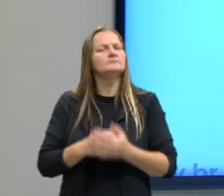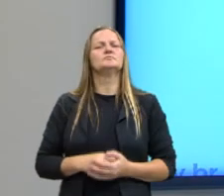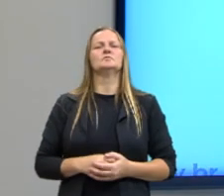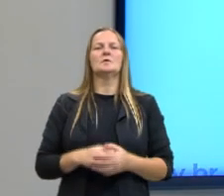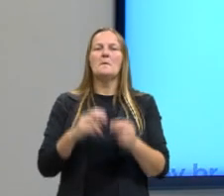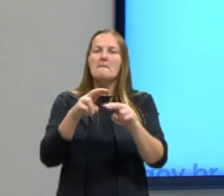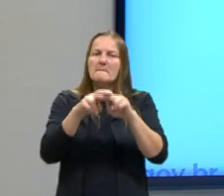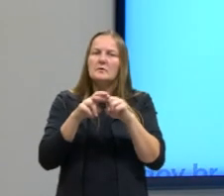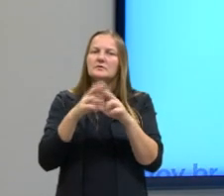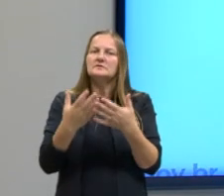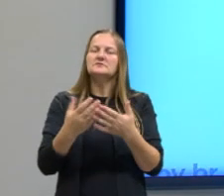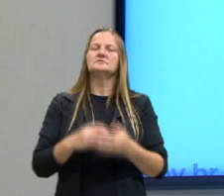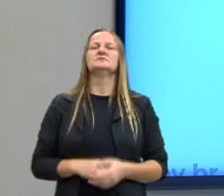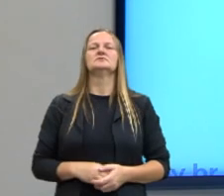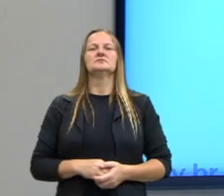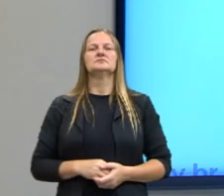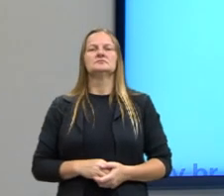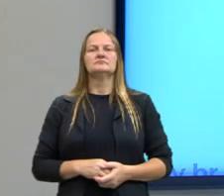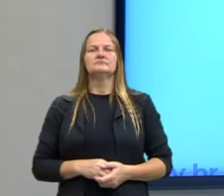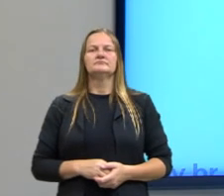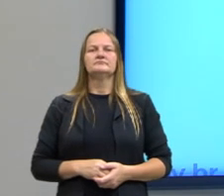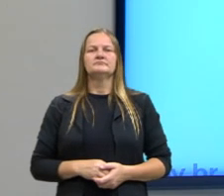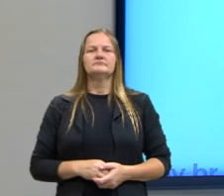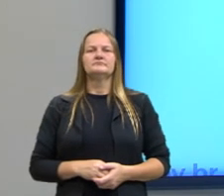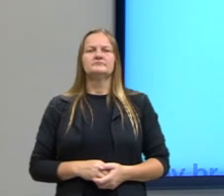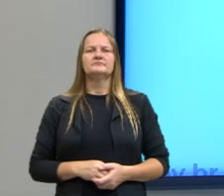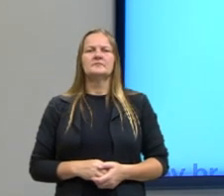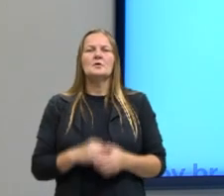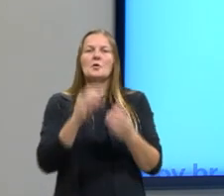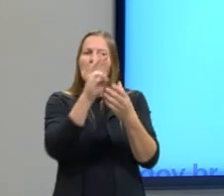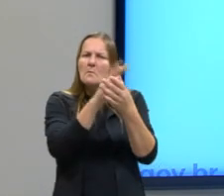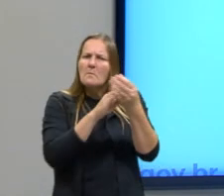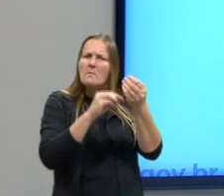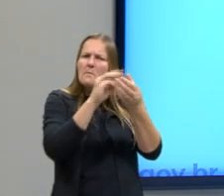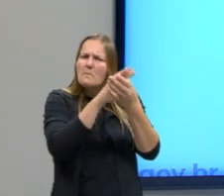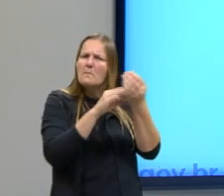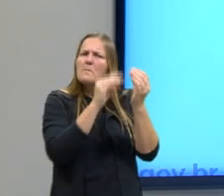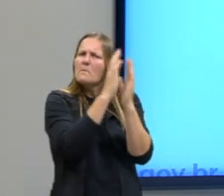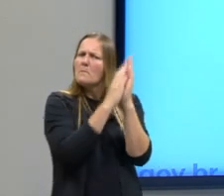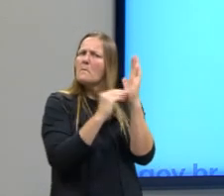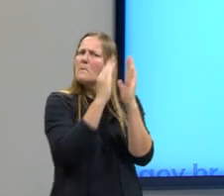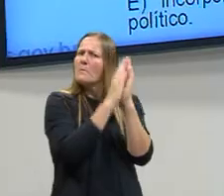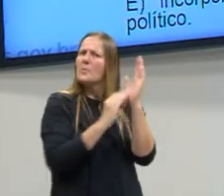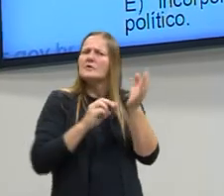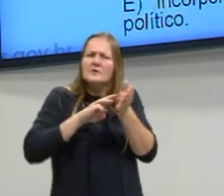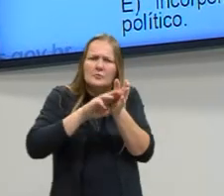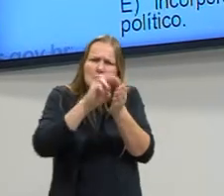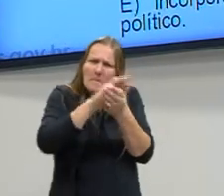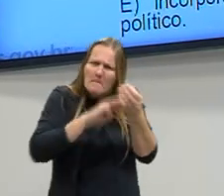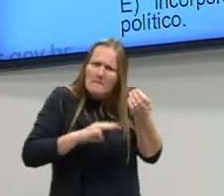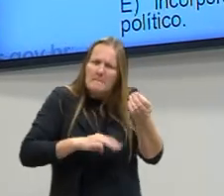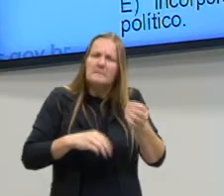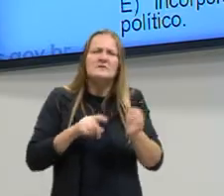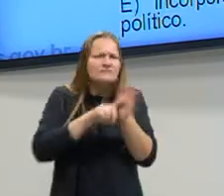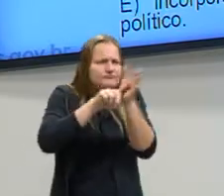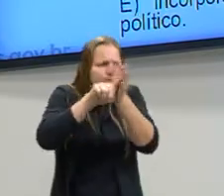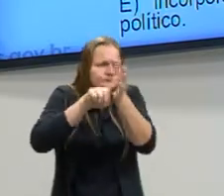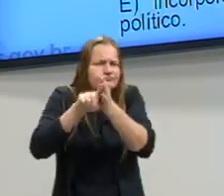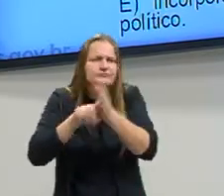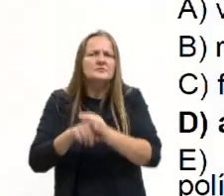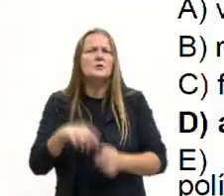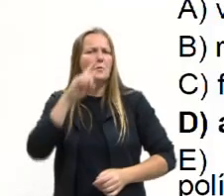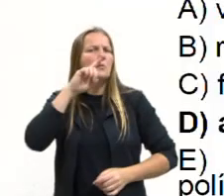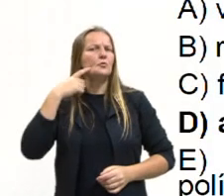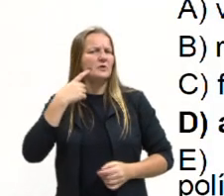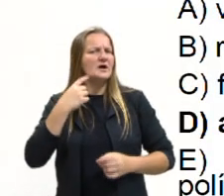ela ela se um modelo de método né de investigação então o duro carimbos